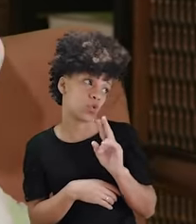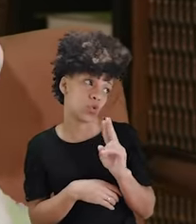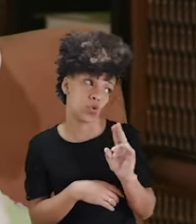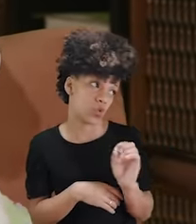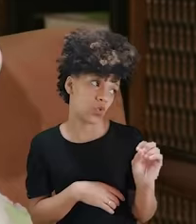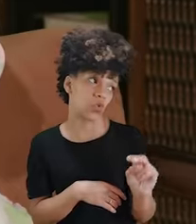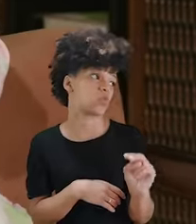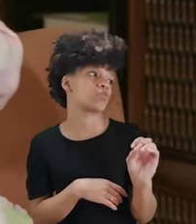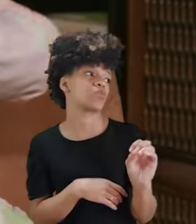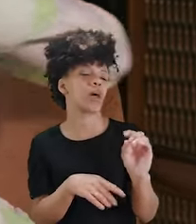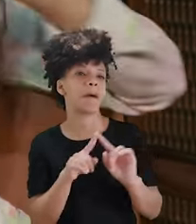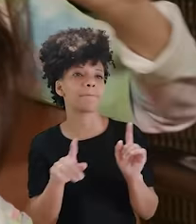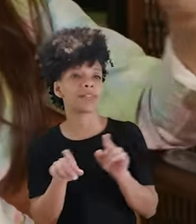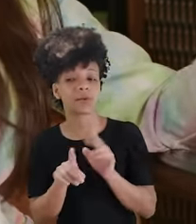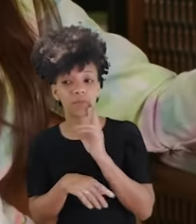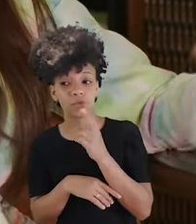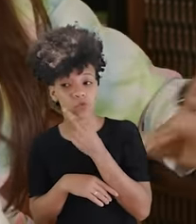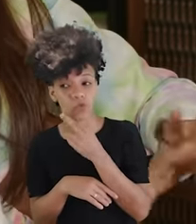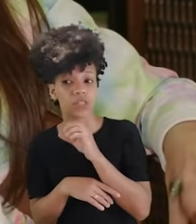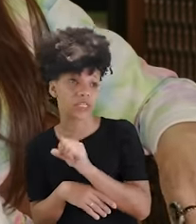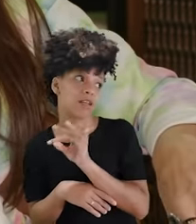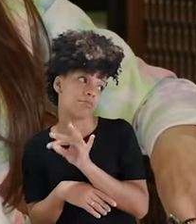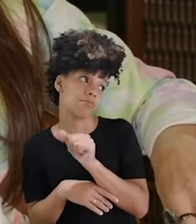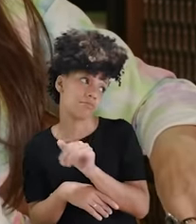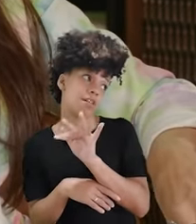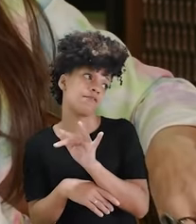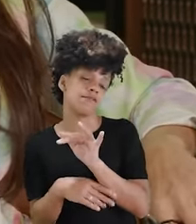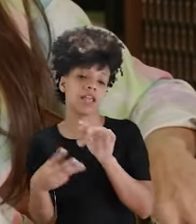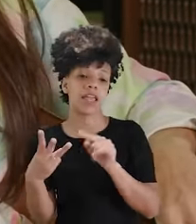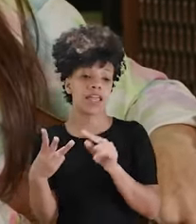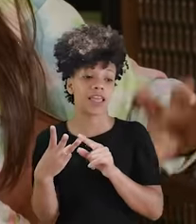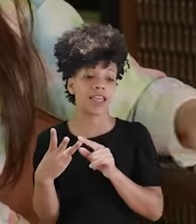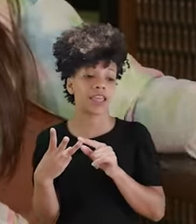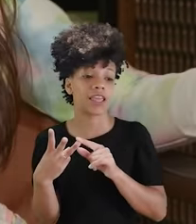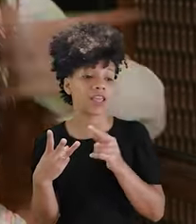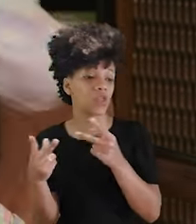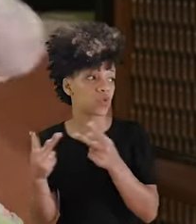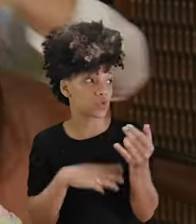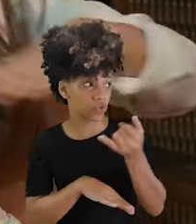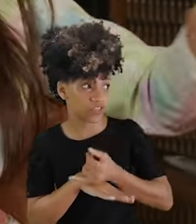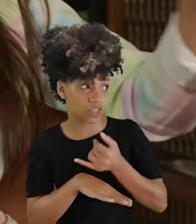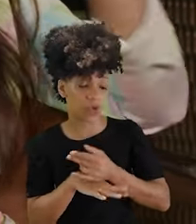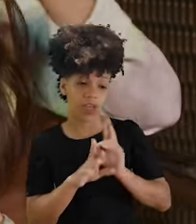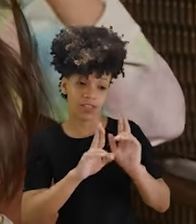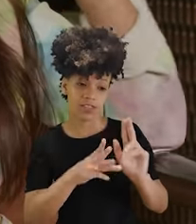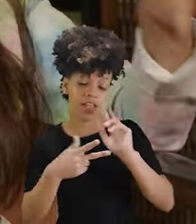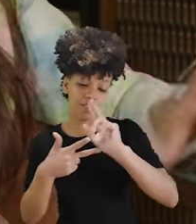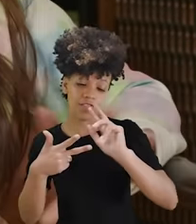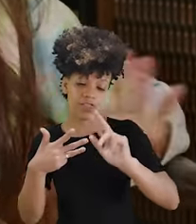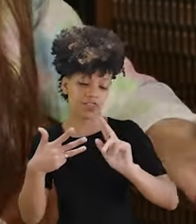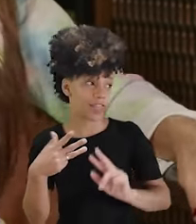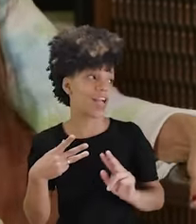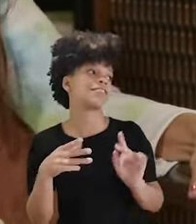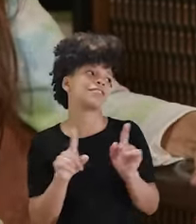dos oficiais então algum diferencial aí na alimentação onde as vezes eu fazia o trânsito